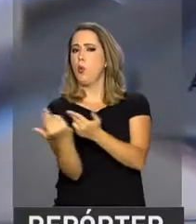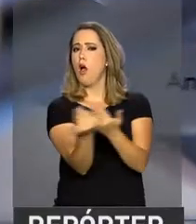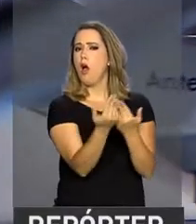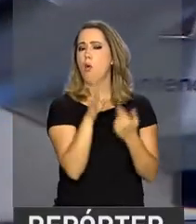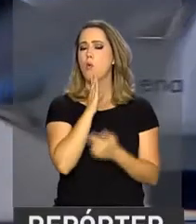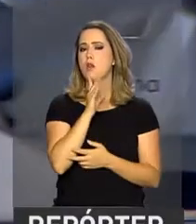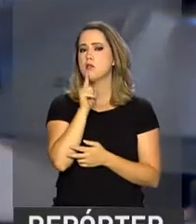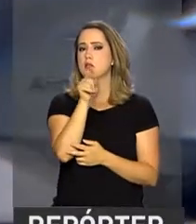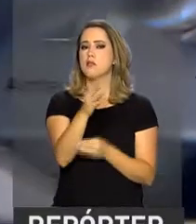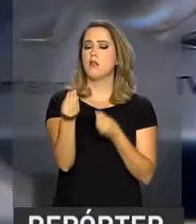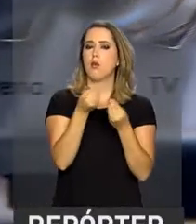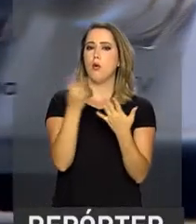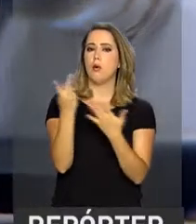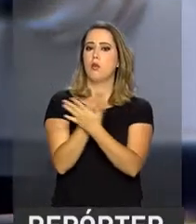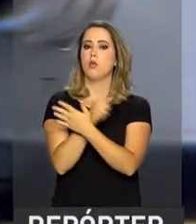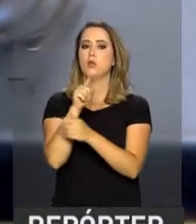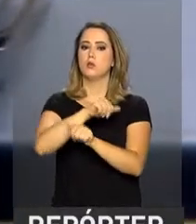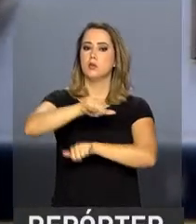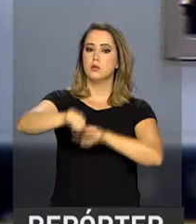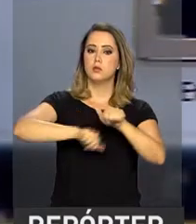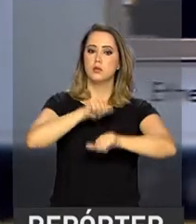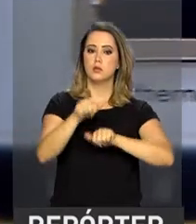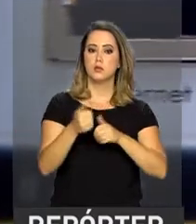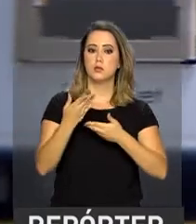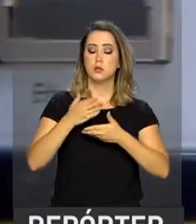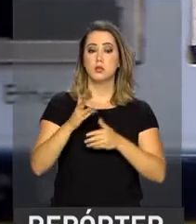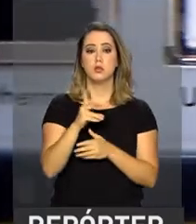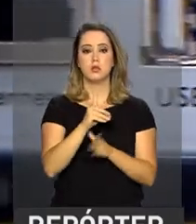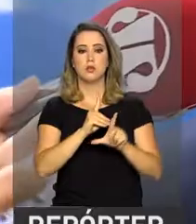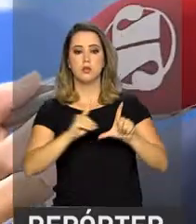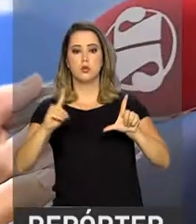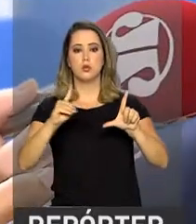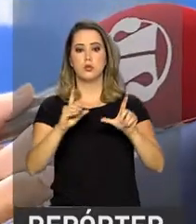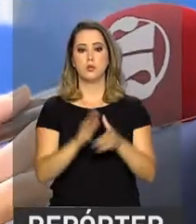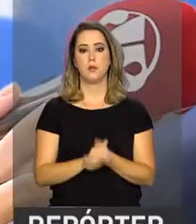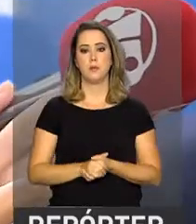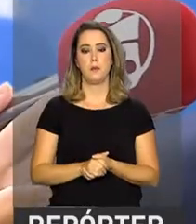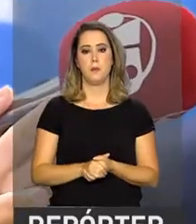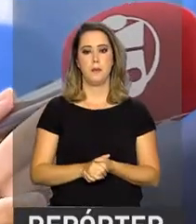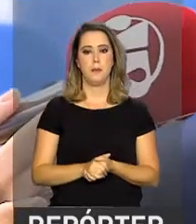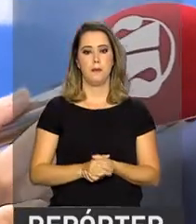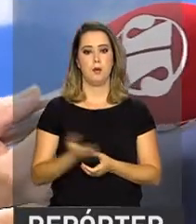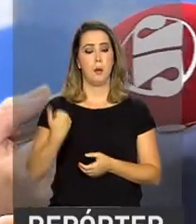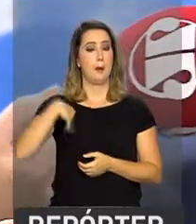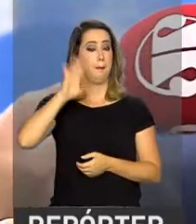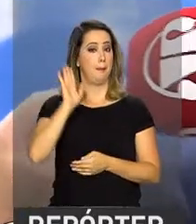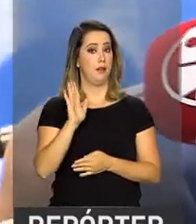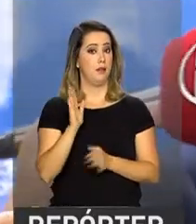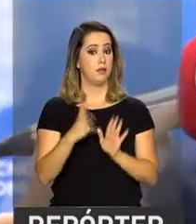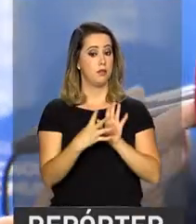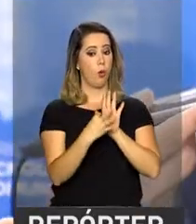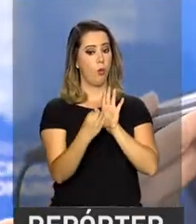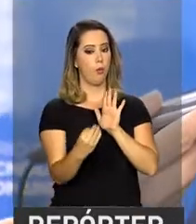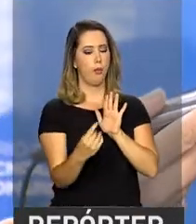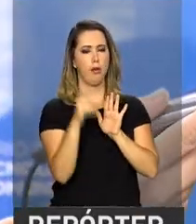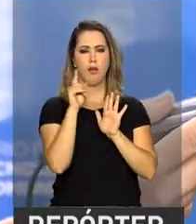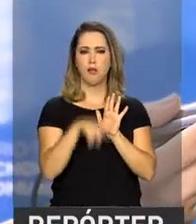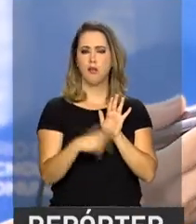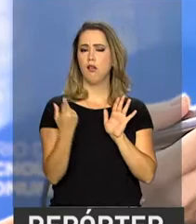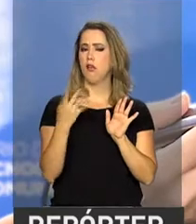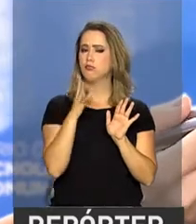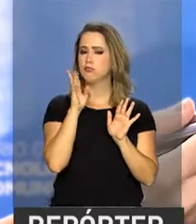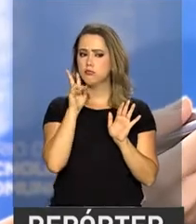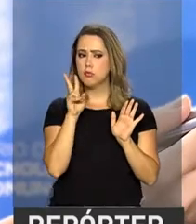em conhecer como tem sido essa implementação no Brasil. Mais do que um modelo, tem sido